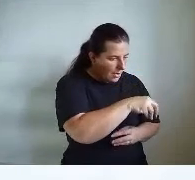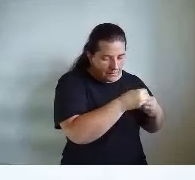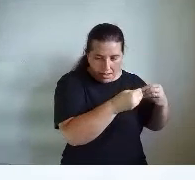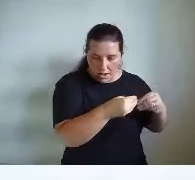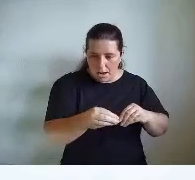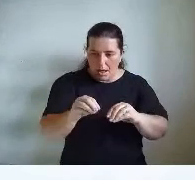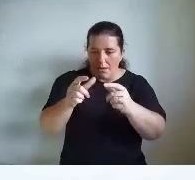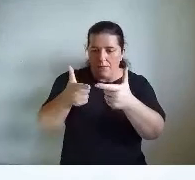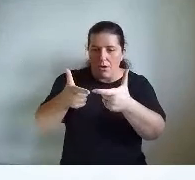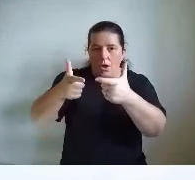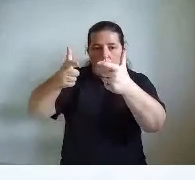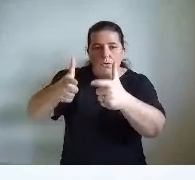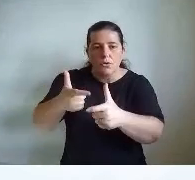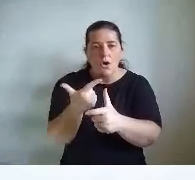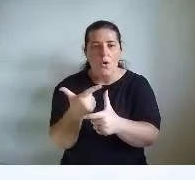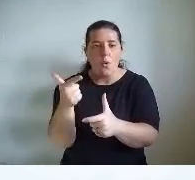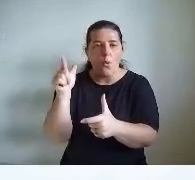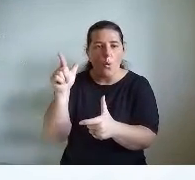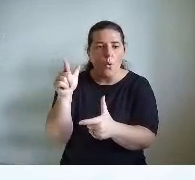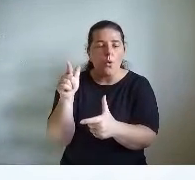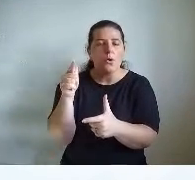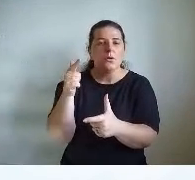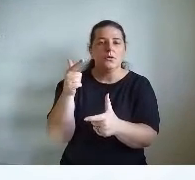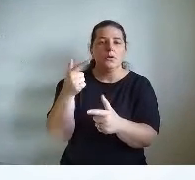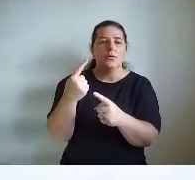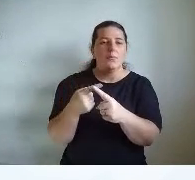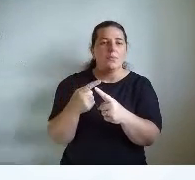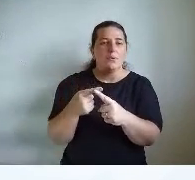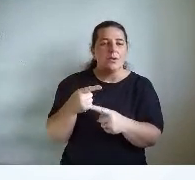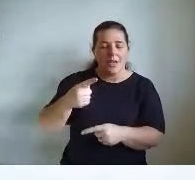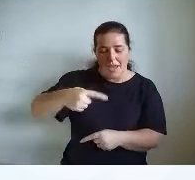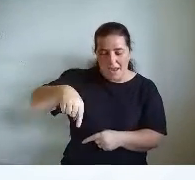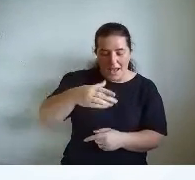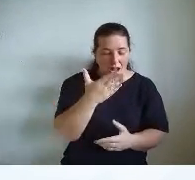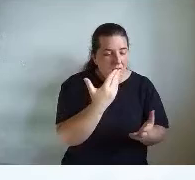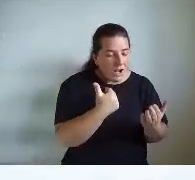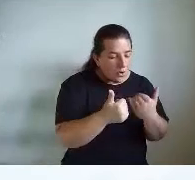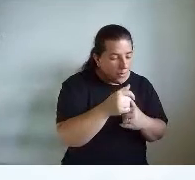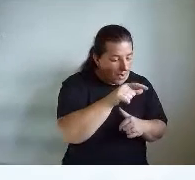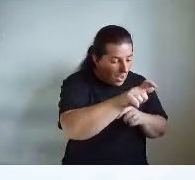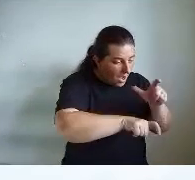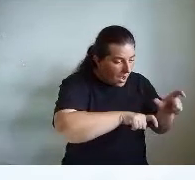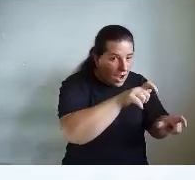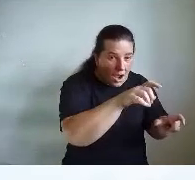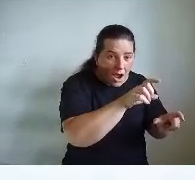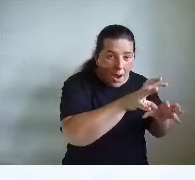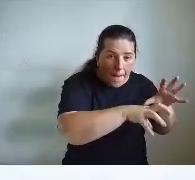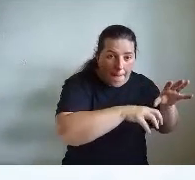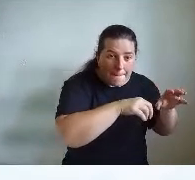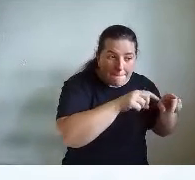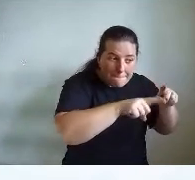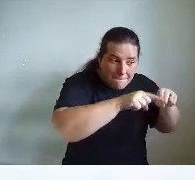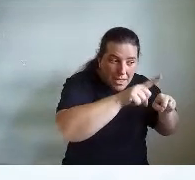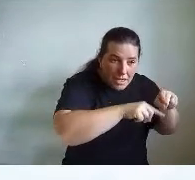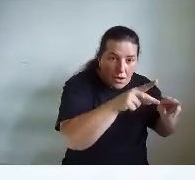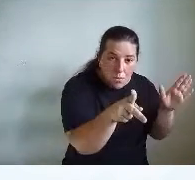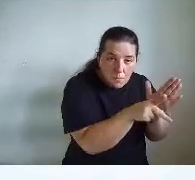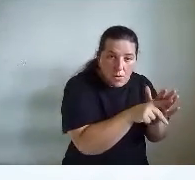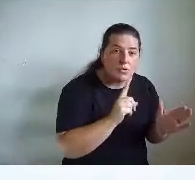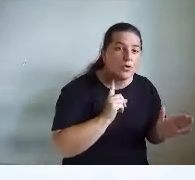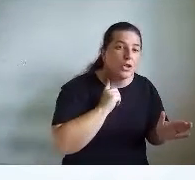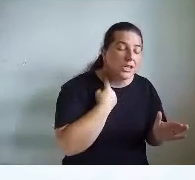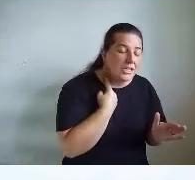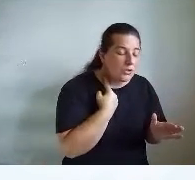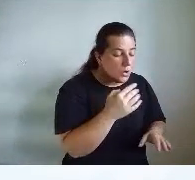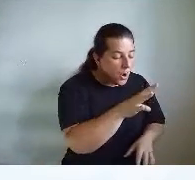tempo acompanhar que eles não precisavam mais comer restos de alimento que encontravam no lixão ou retiravam das lixeiras. Toda vez que eu